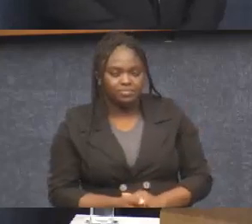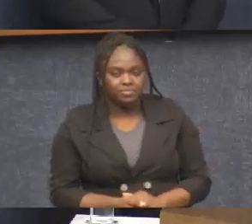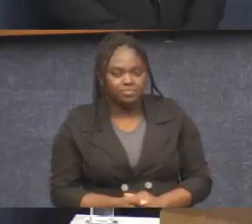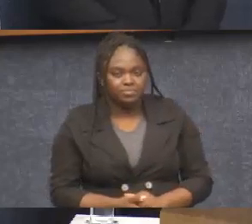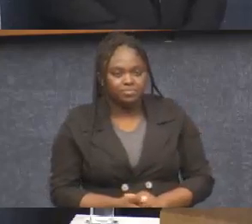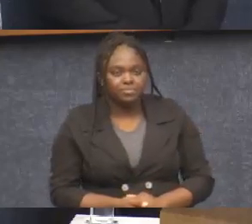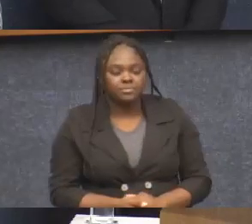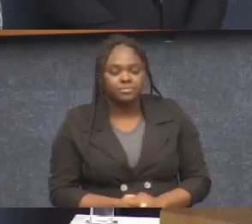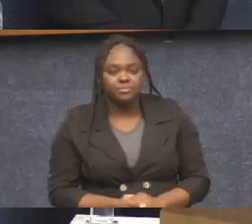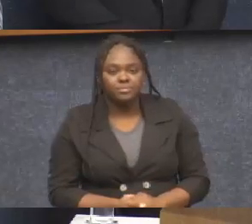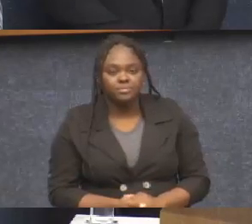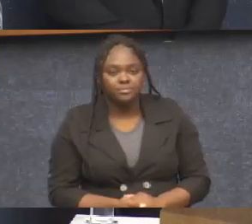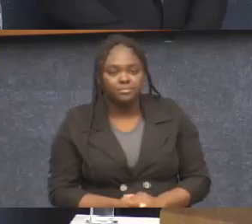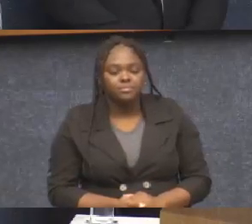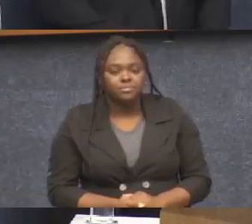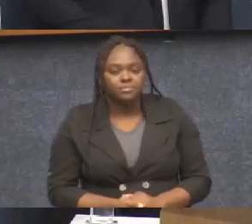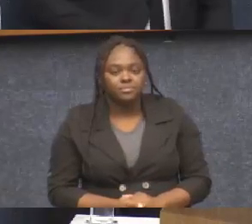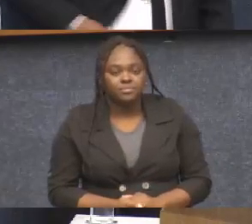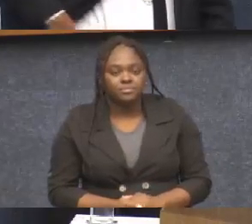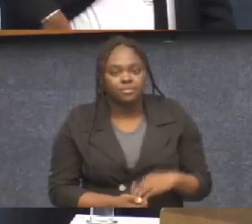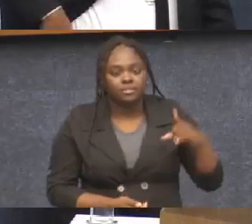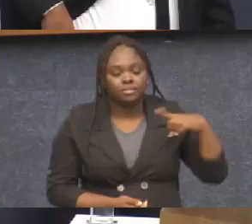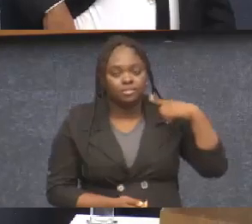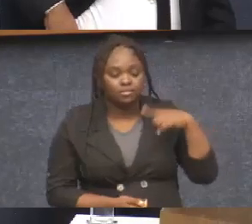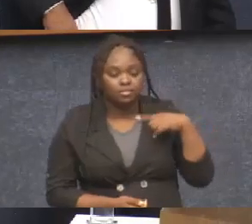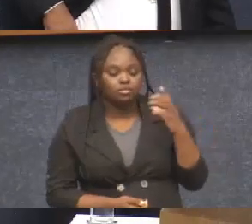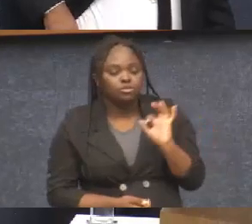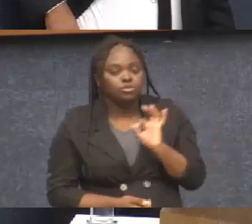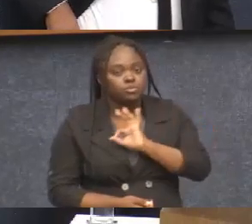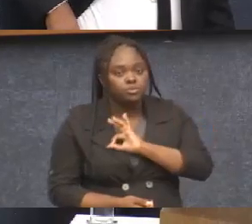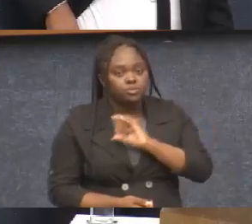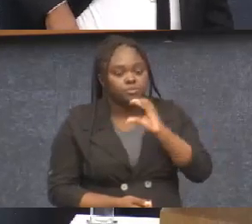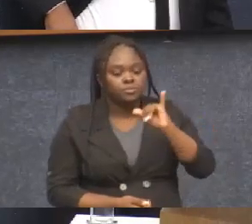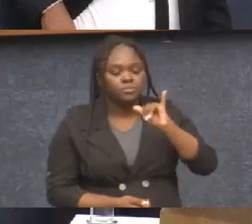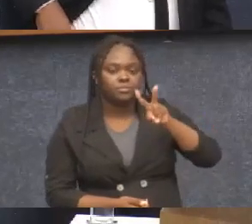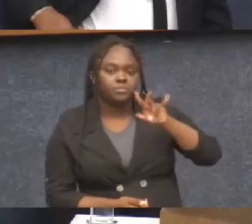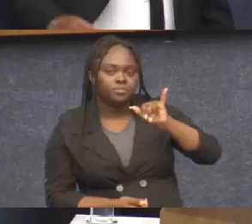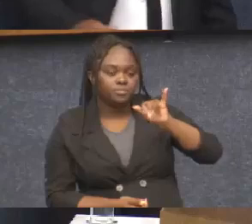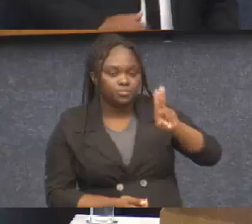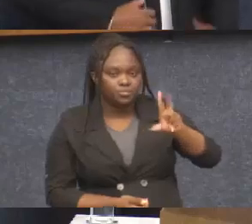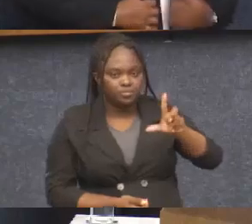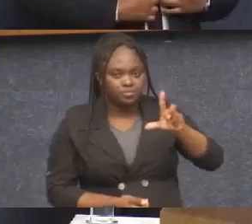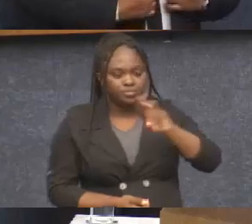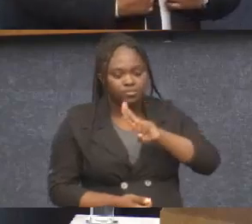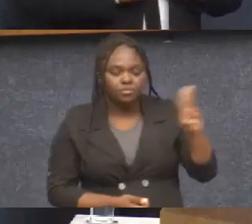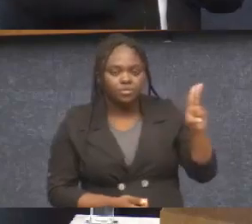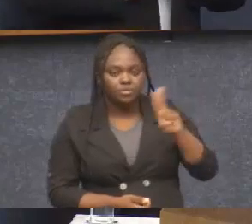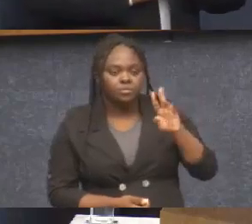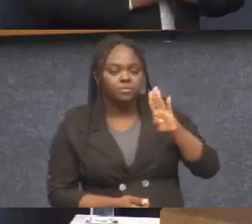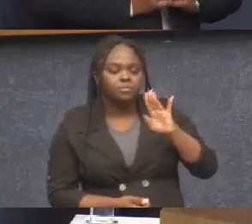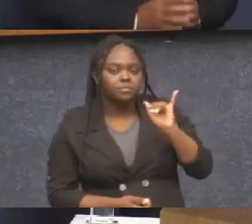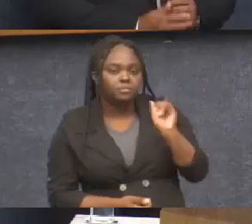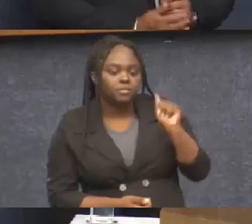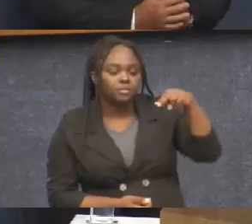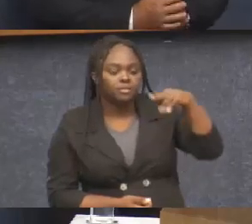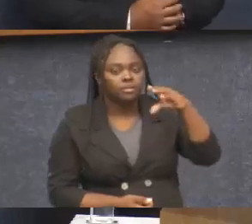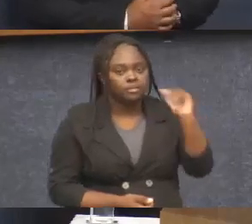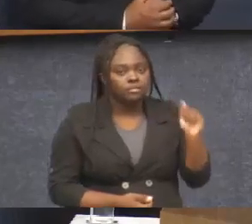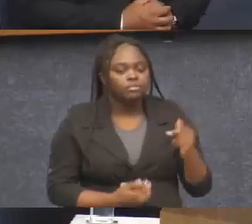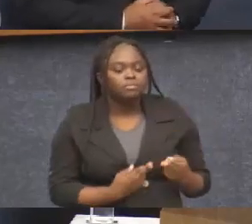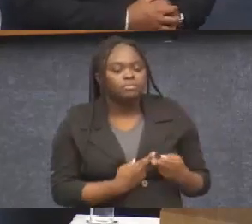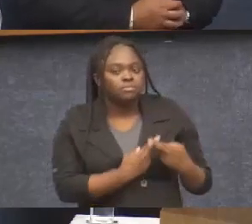aqui à mesa, delegada de Polícia Civil, Bianca Santos Cé Prado Vanderlei, titular da